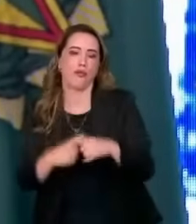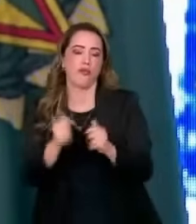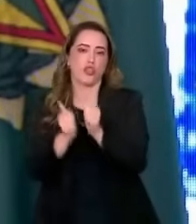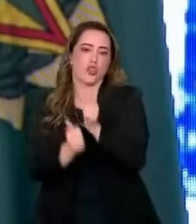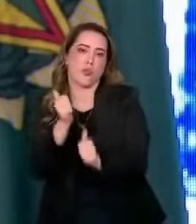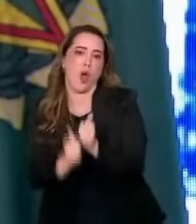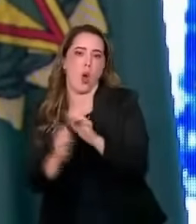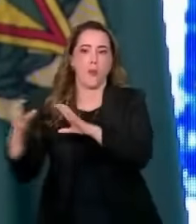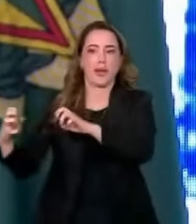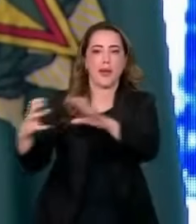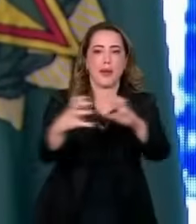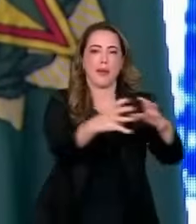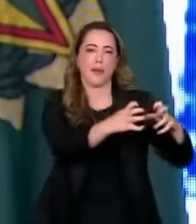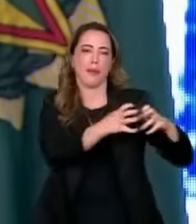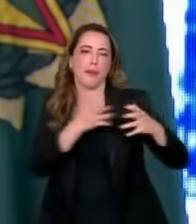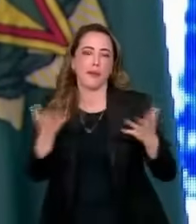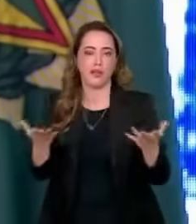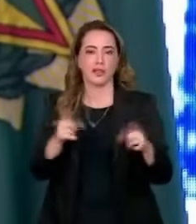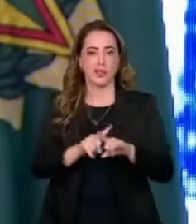nós estamos criando?